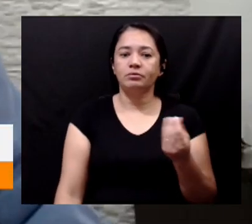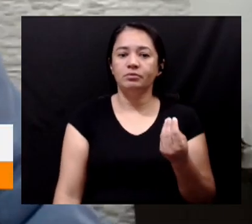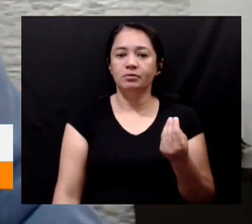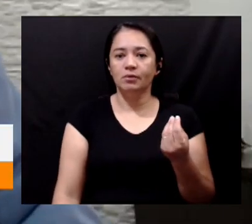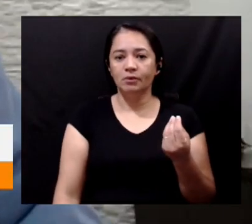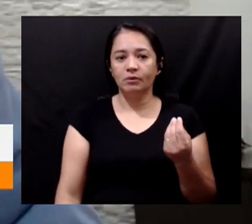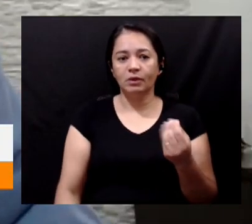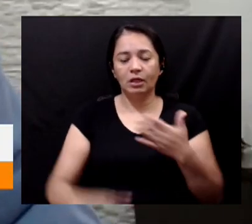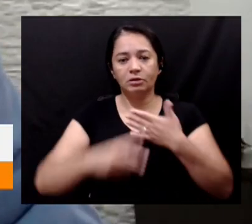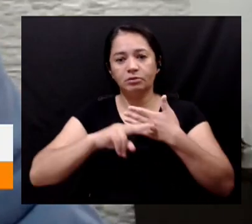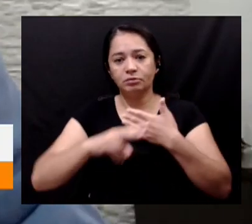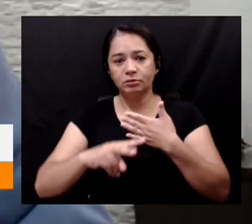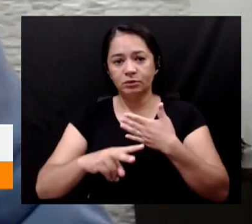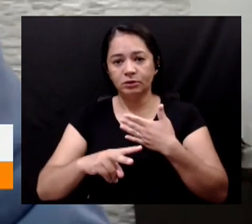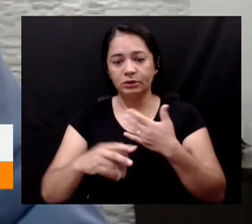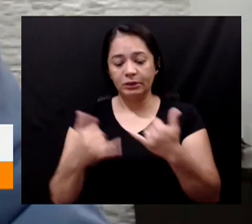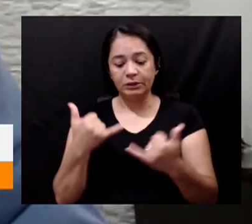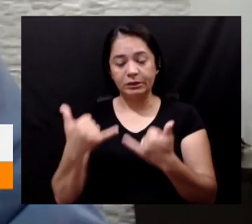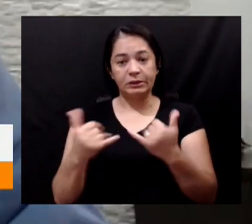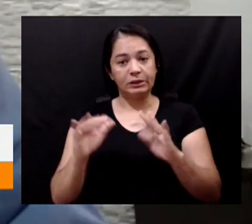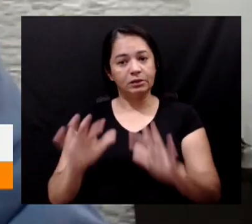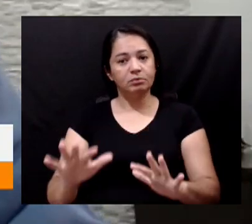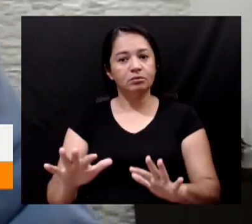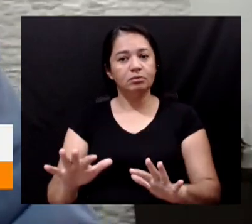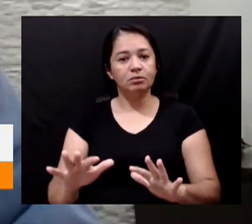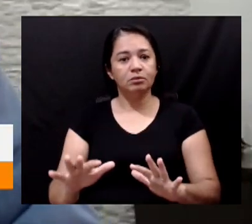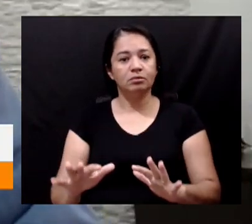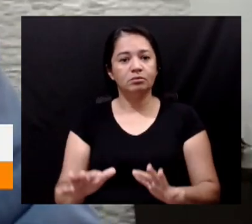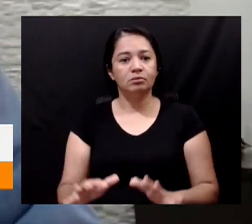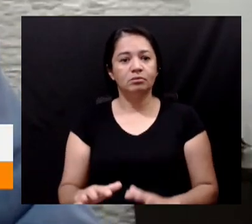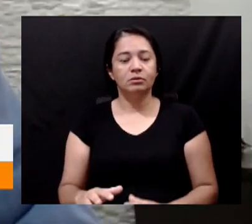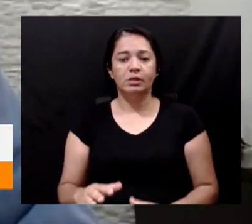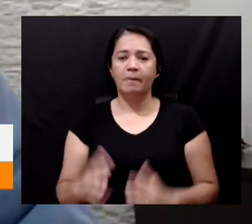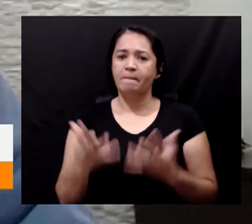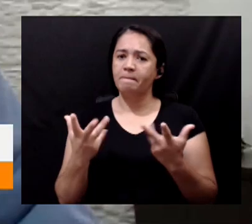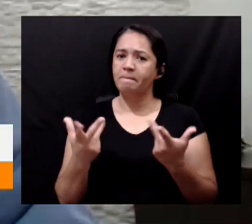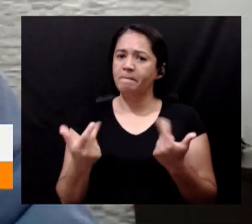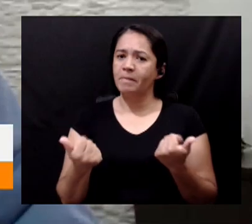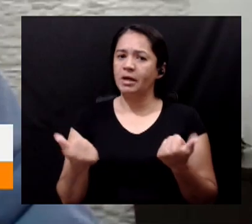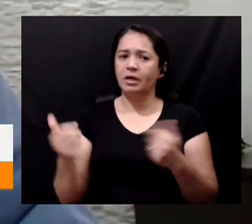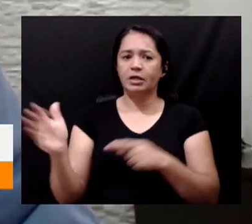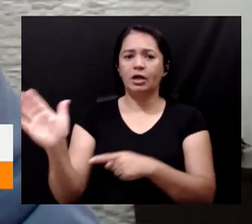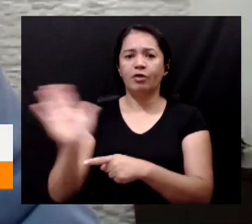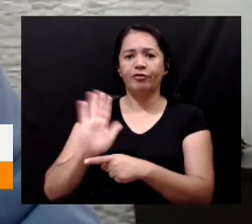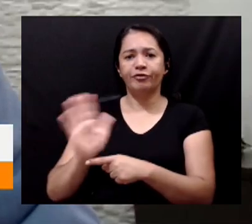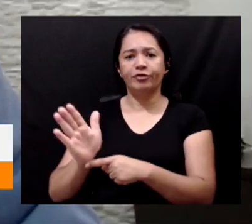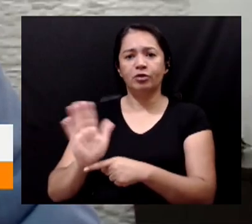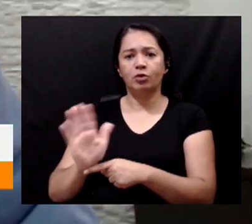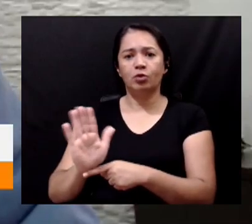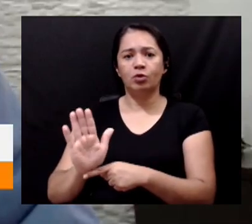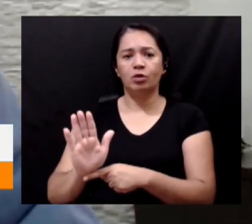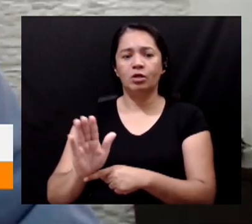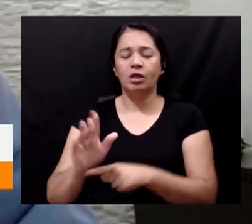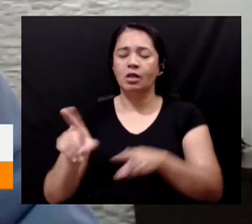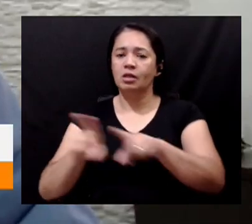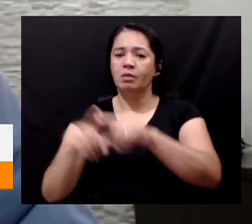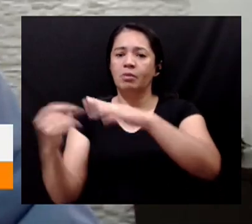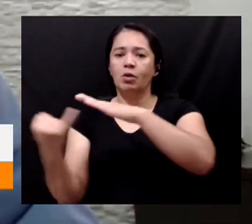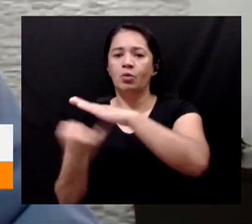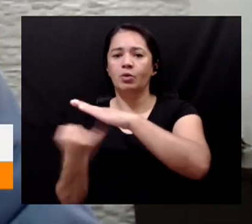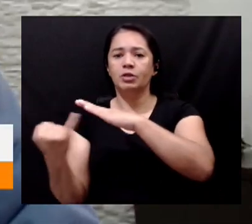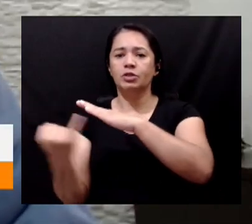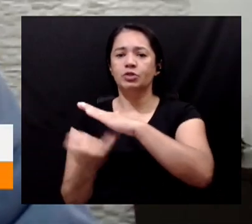uma brincadeira dessa. Então, eu acho sensacional esse vídeo e também o Instituto, né, o que